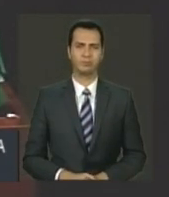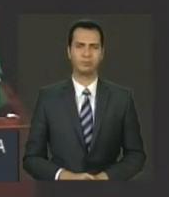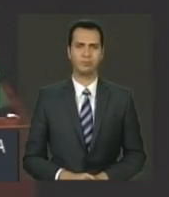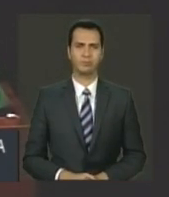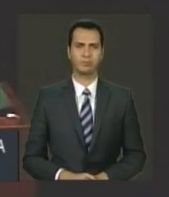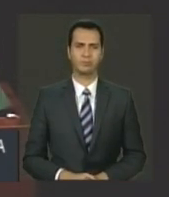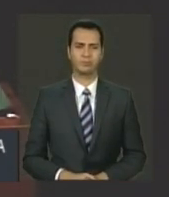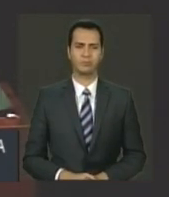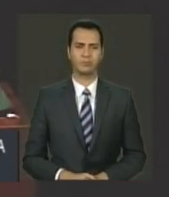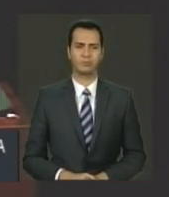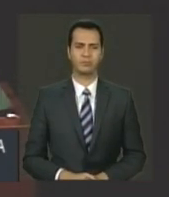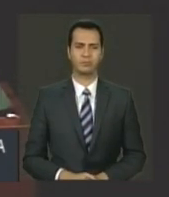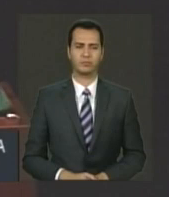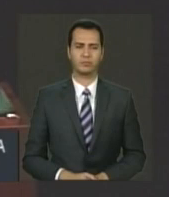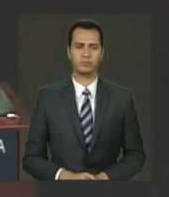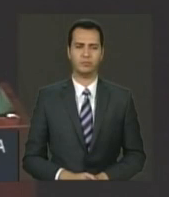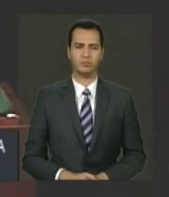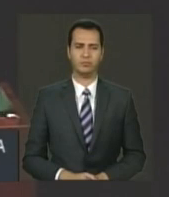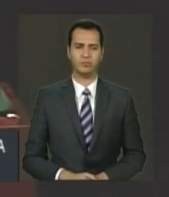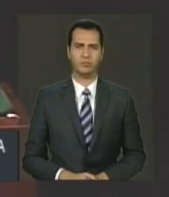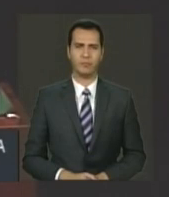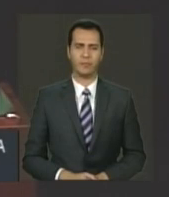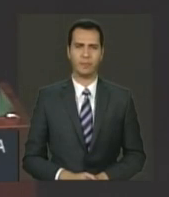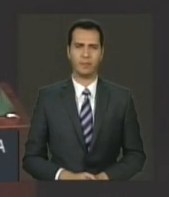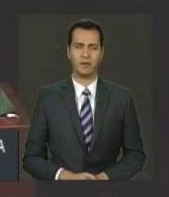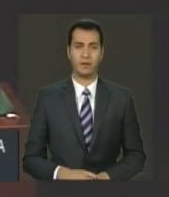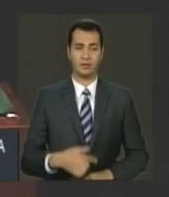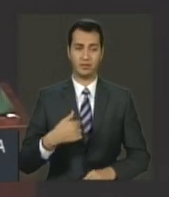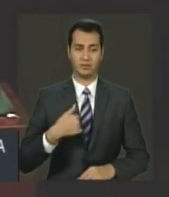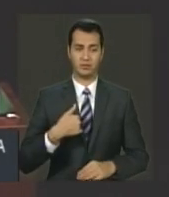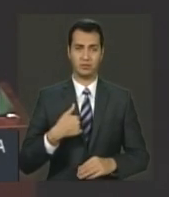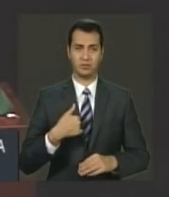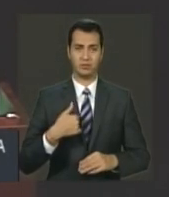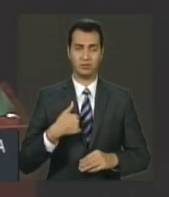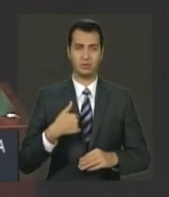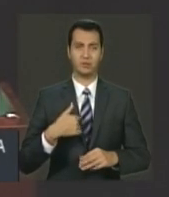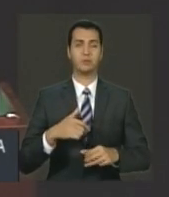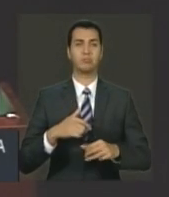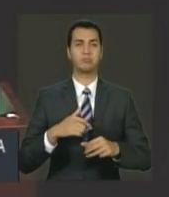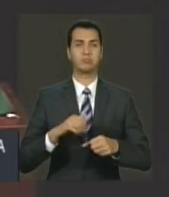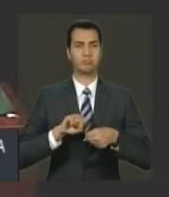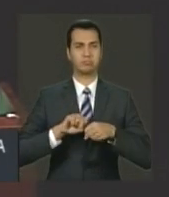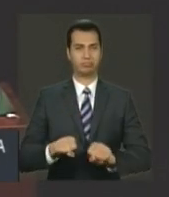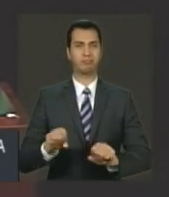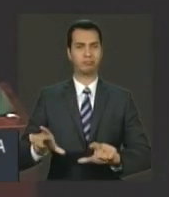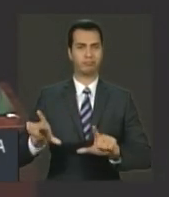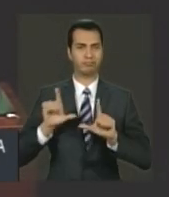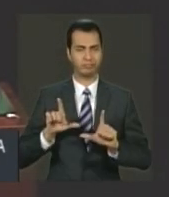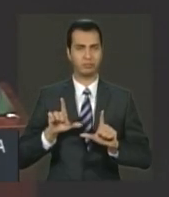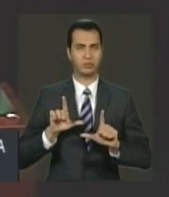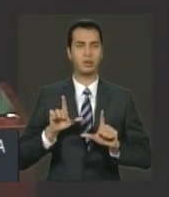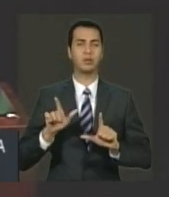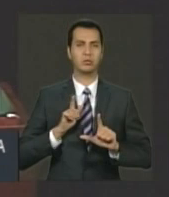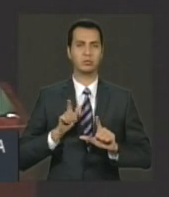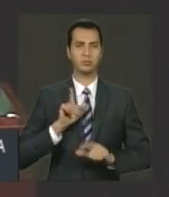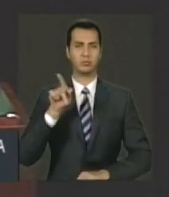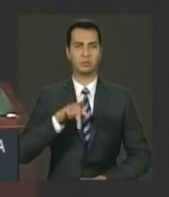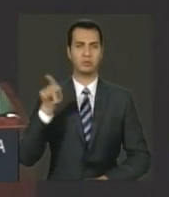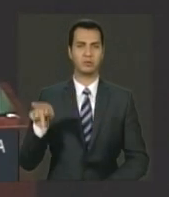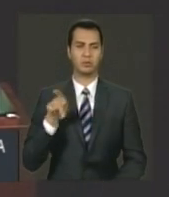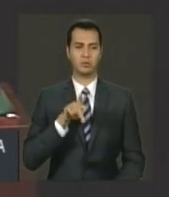A minha formação, sob a tutela do professor Pilege, que muito me